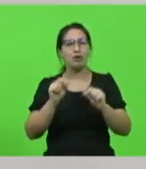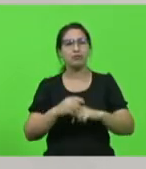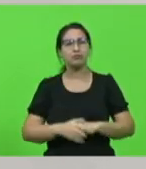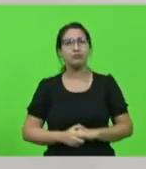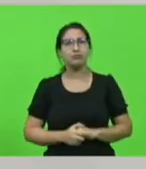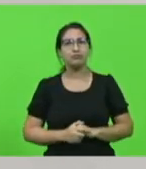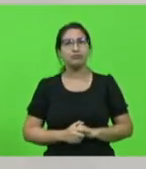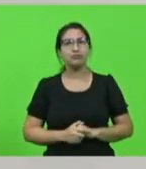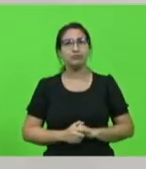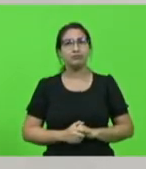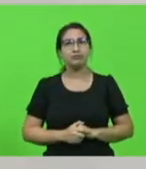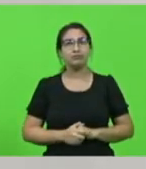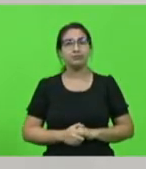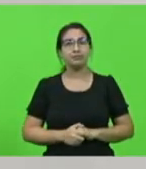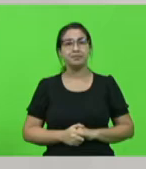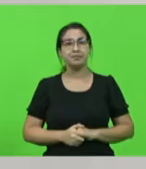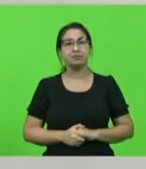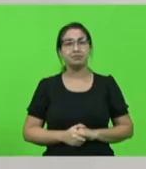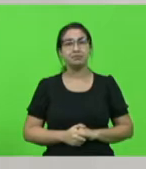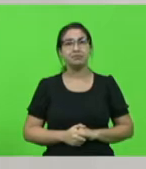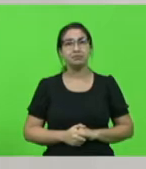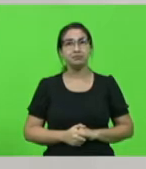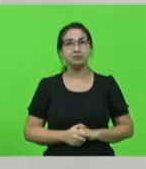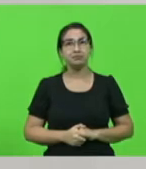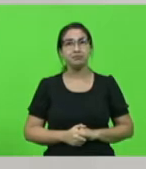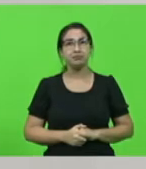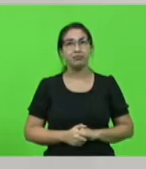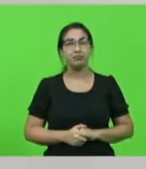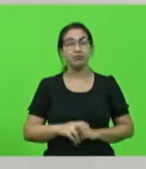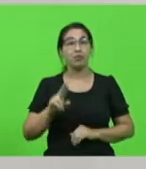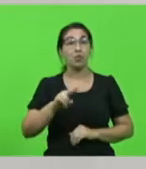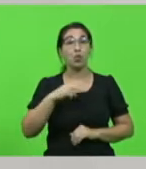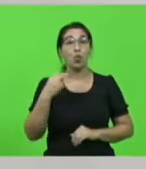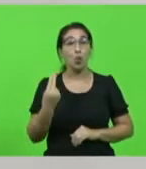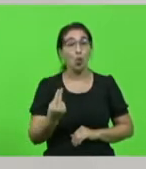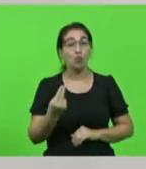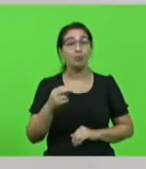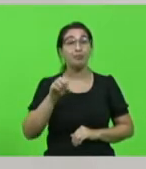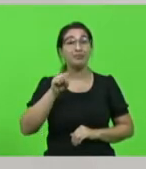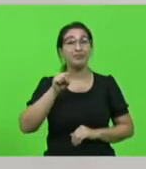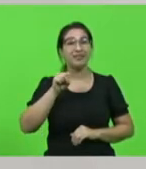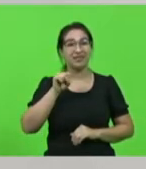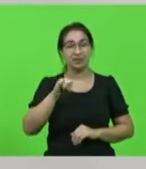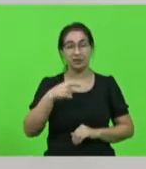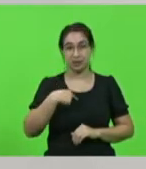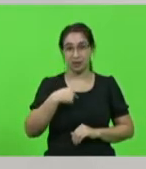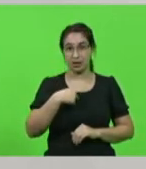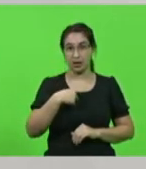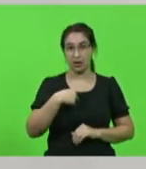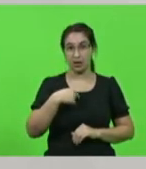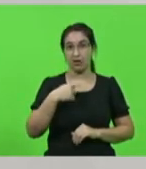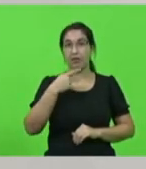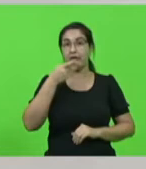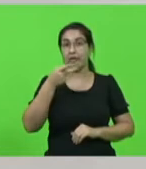Ou o que que os deputados fariam se eu dissesse